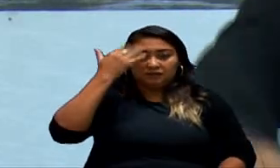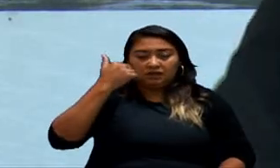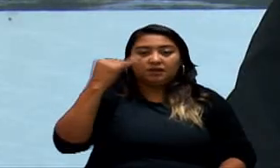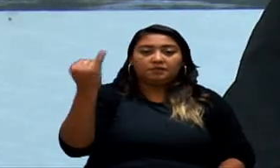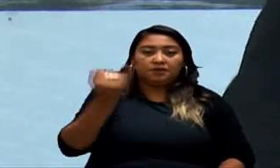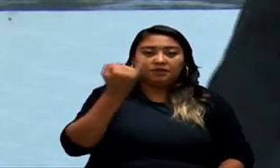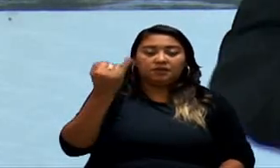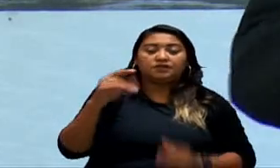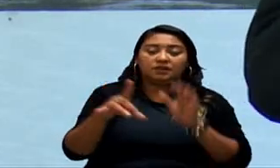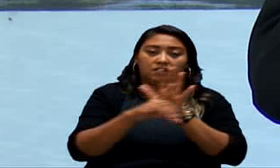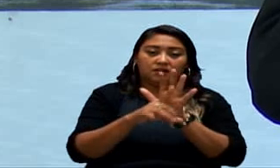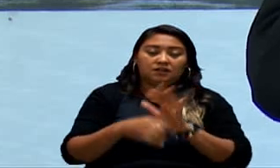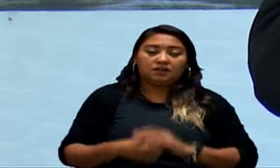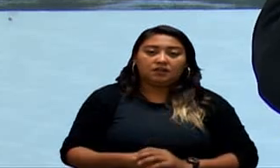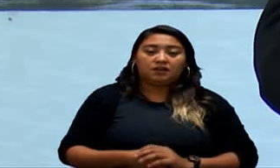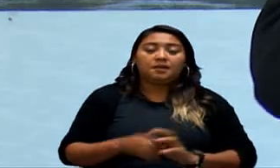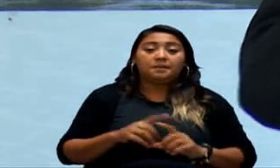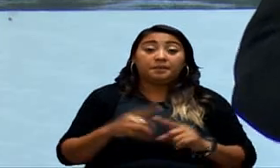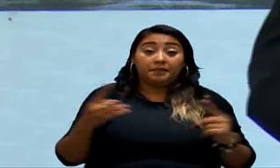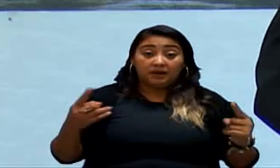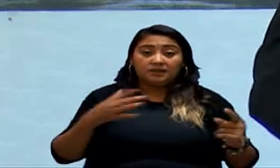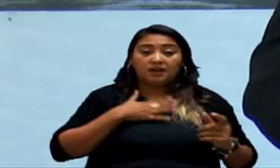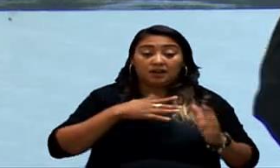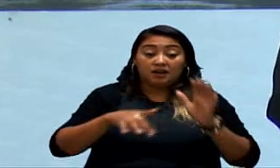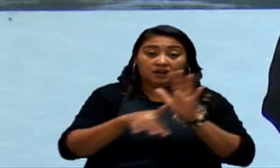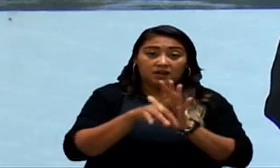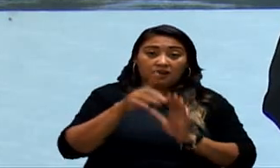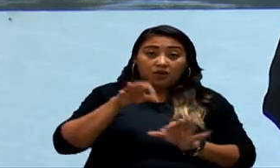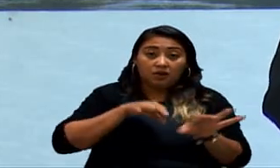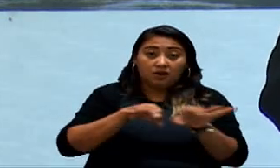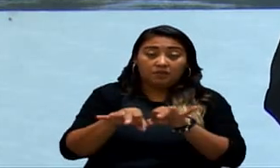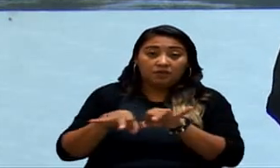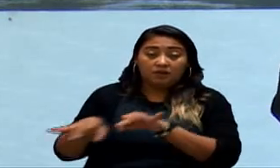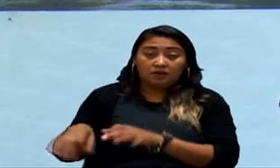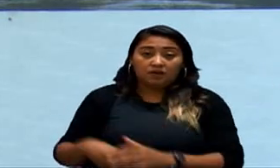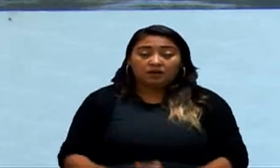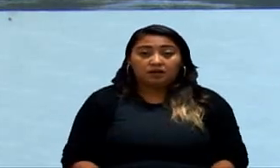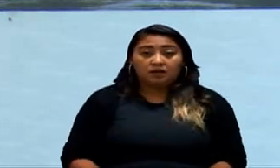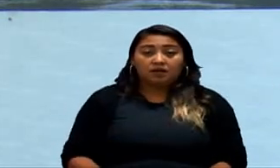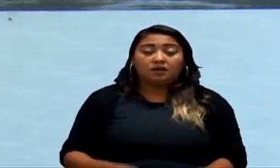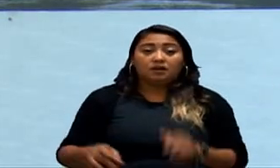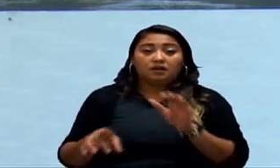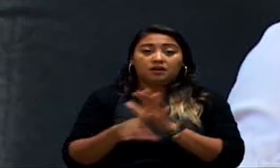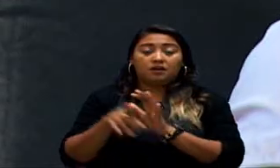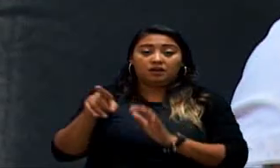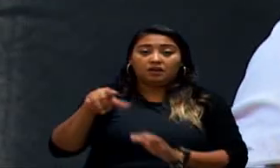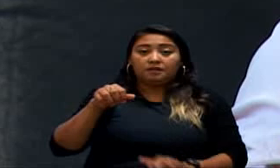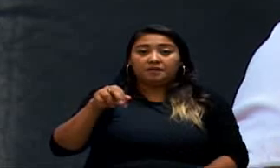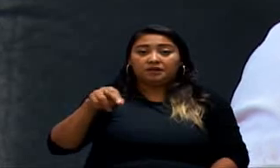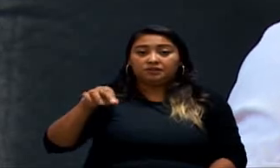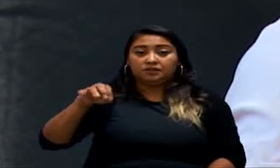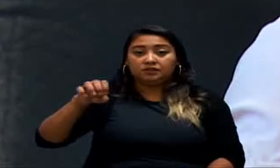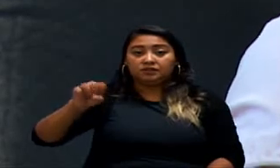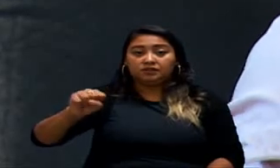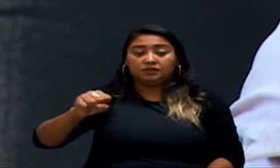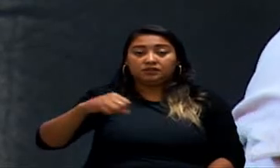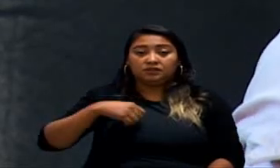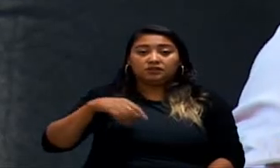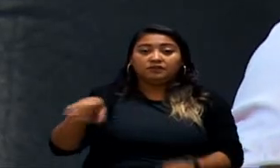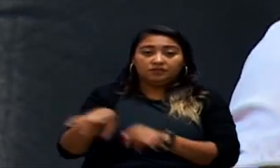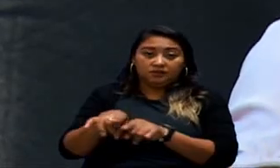em destaque a lei. Mas a lei que eu elaborei tem uma diferença, vereador, básica. E a lei do vereador Martinez, o senhor também